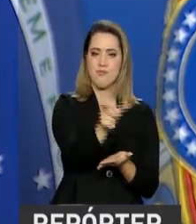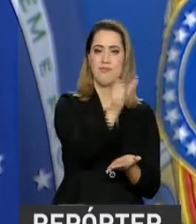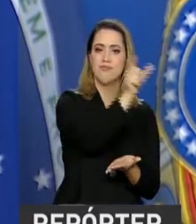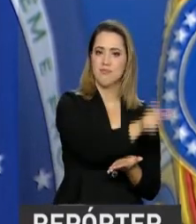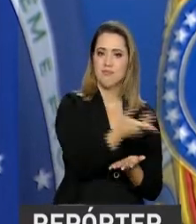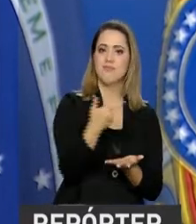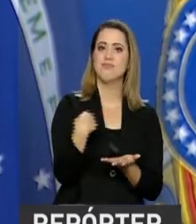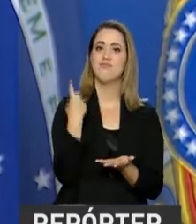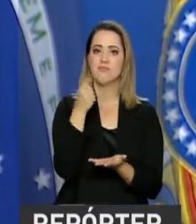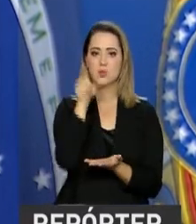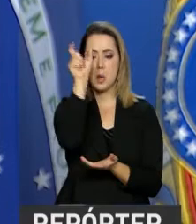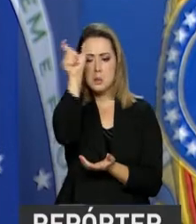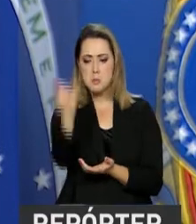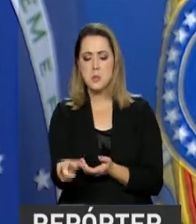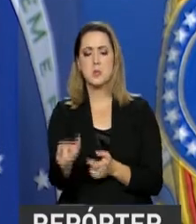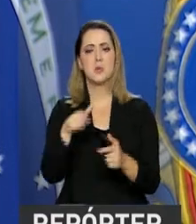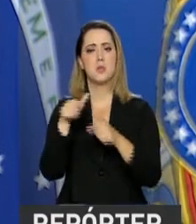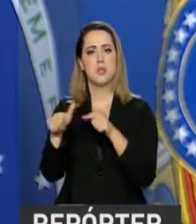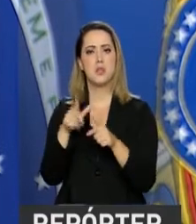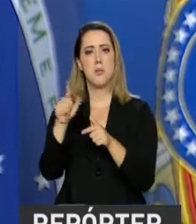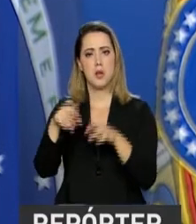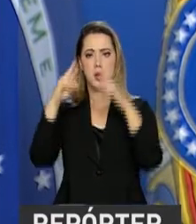dos trabalhadores